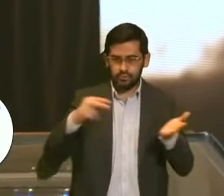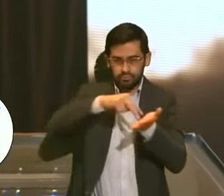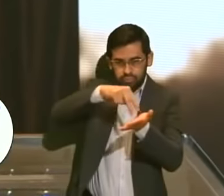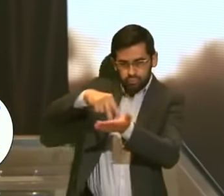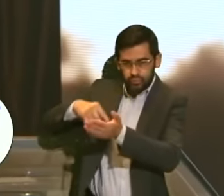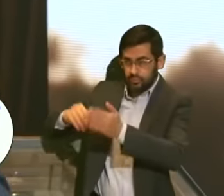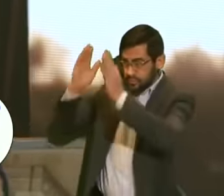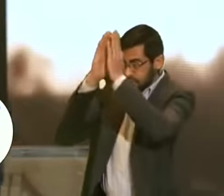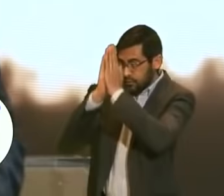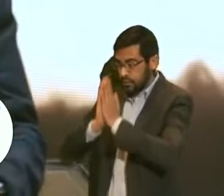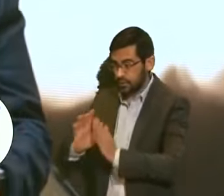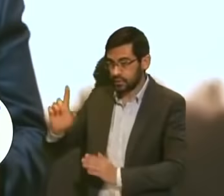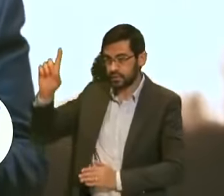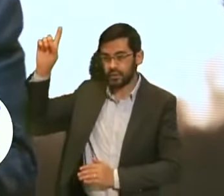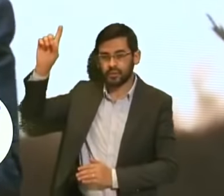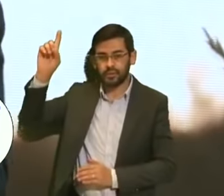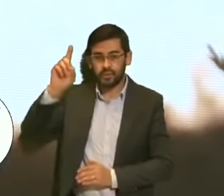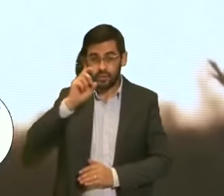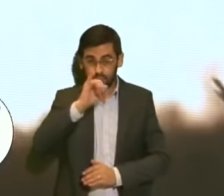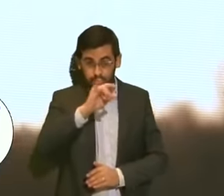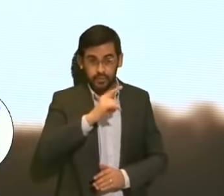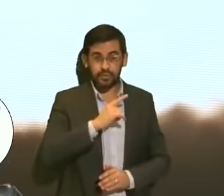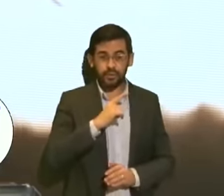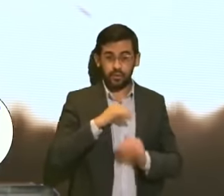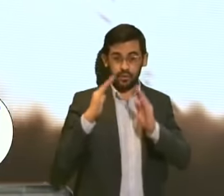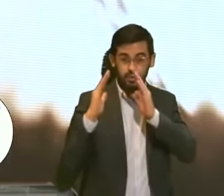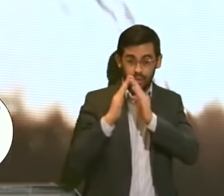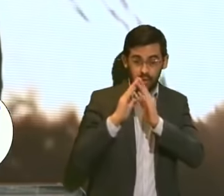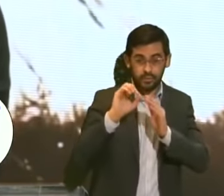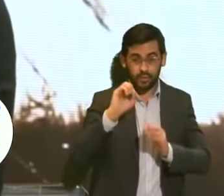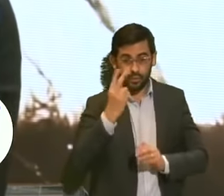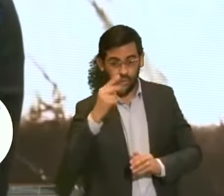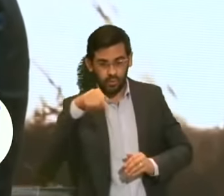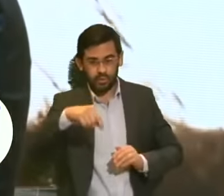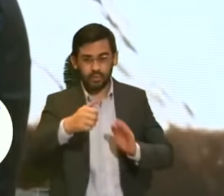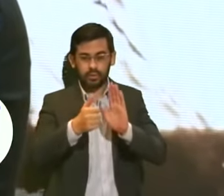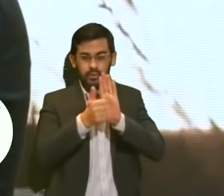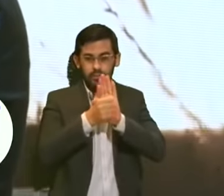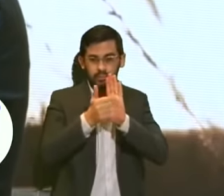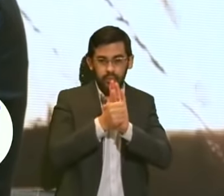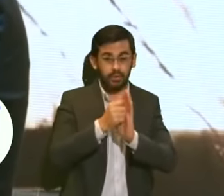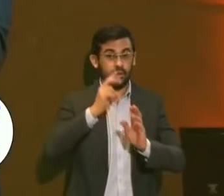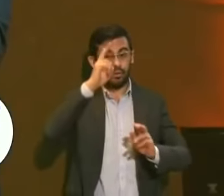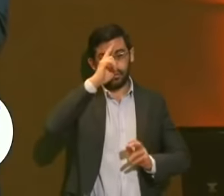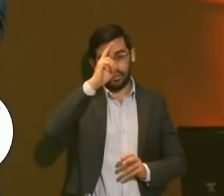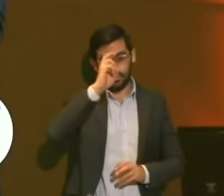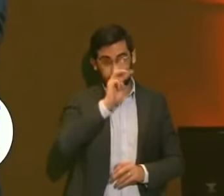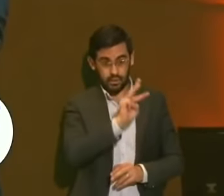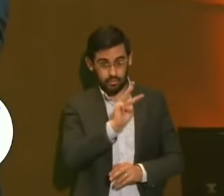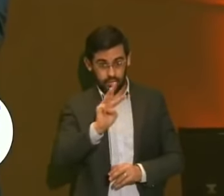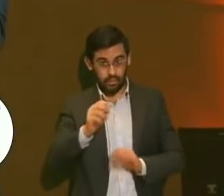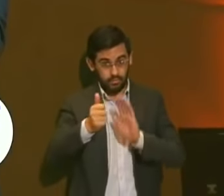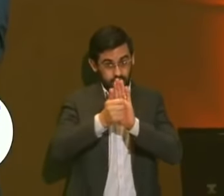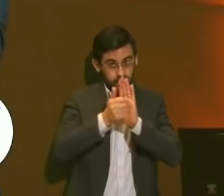e vamos adorar a Deus. E se você está em casa, se você está aqui, lembra,